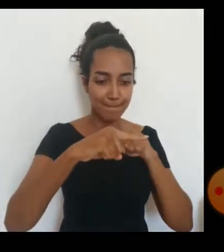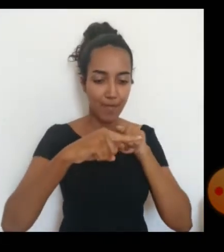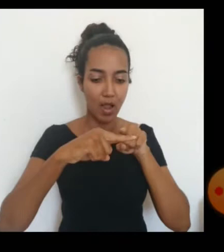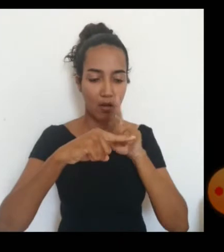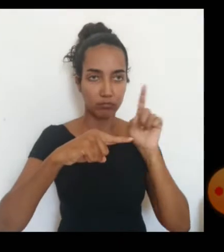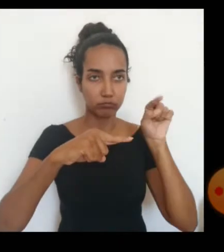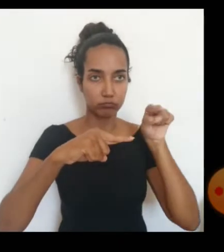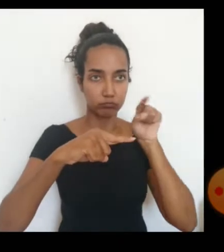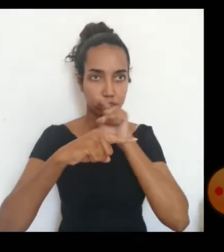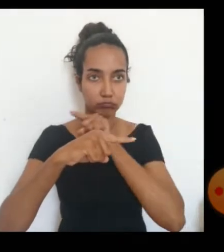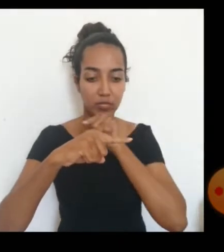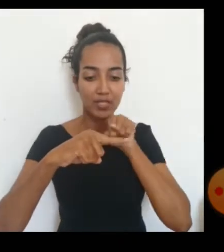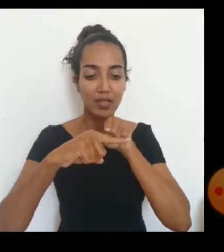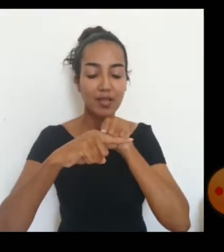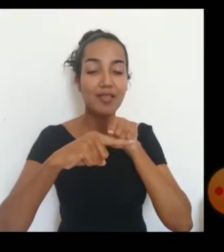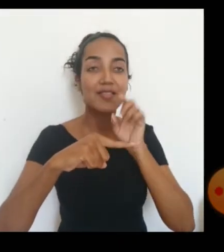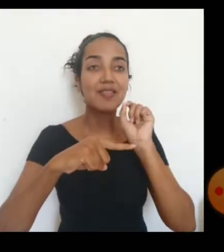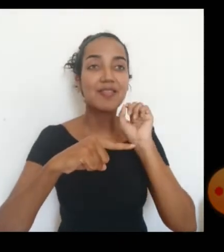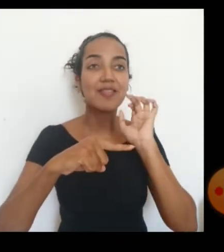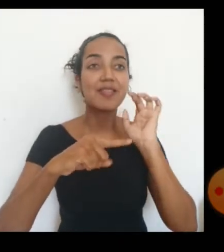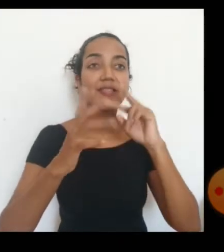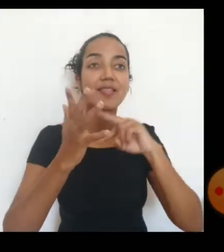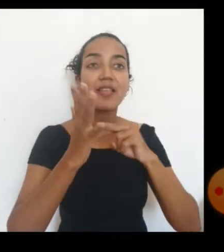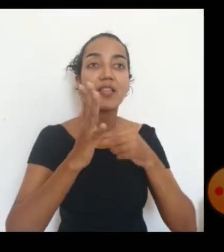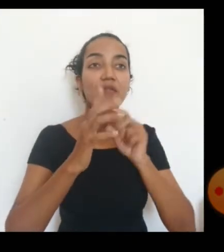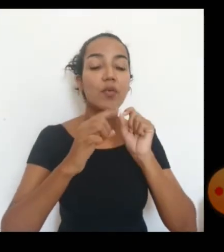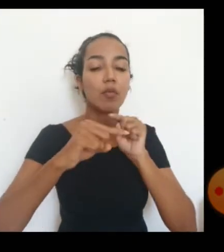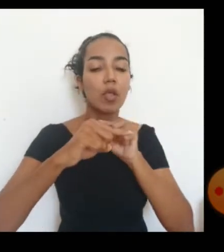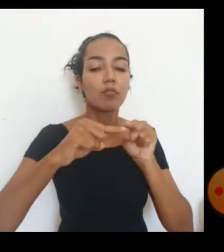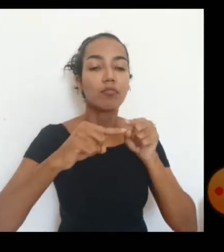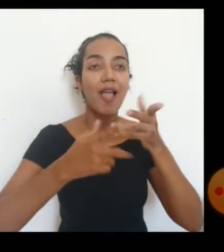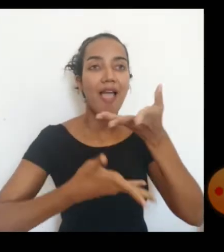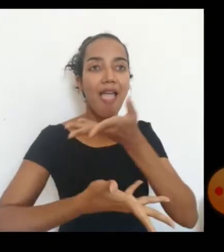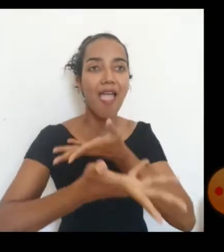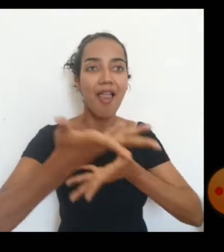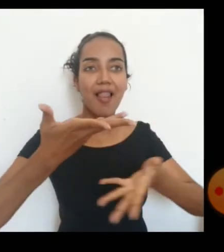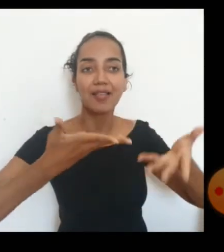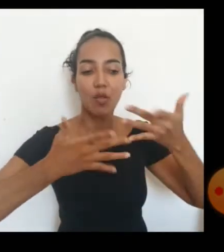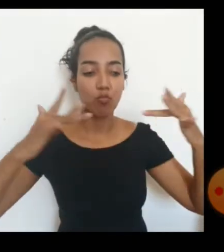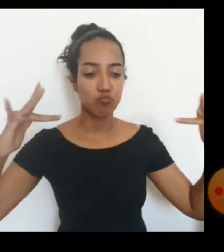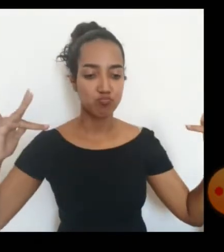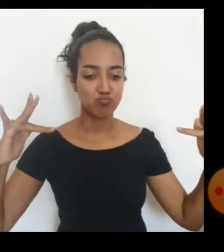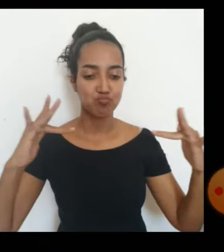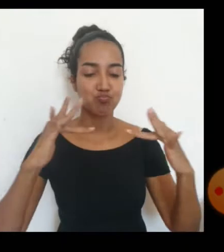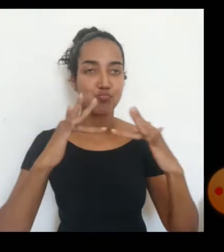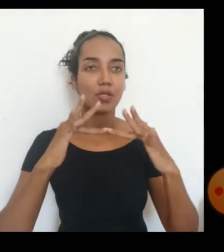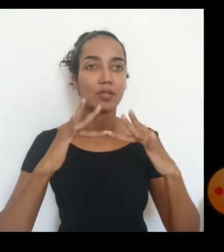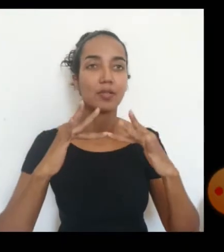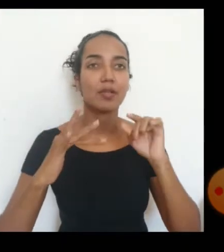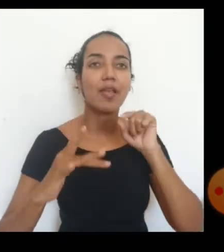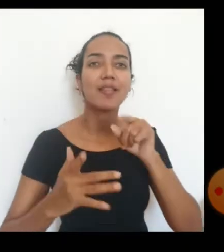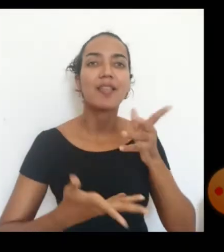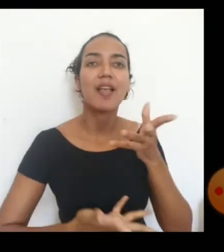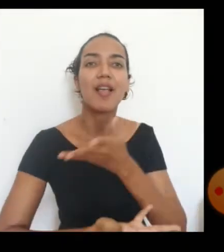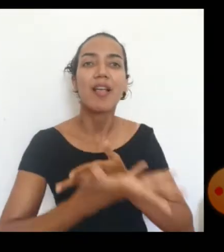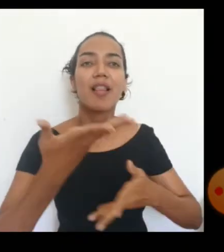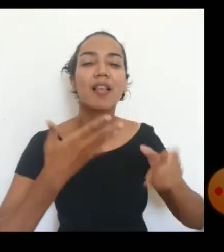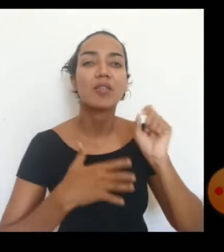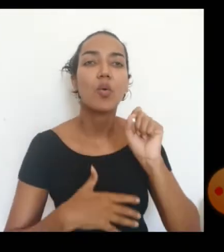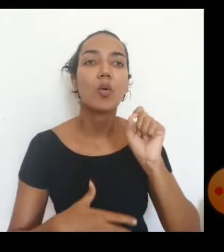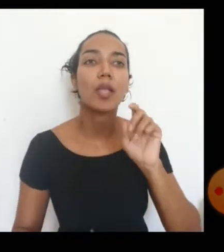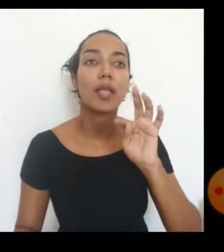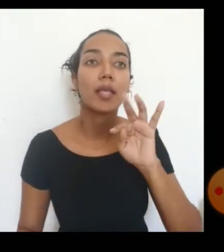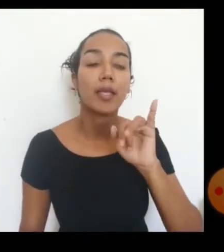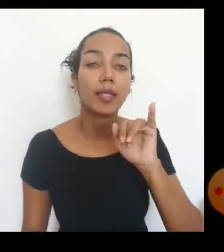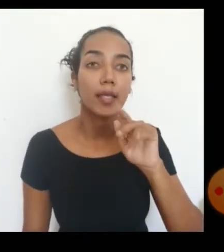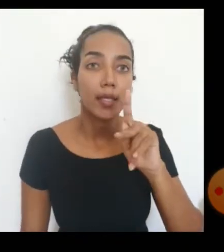Eventualmente, essa relação ela vem com um nome. Nesse caso aqui, o nome dessa relação é titular. Então, o que eu estou querendo